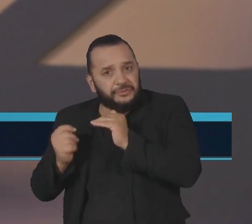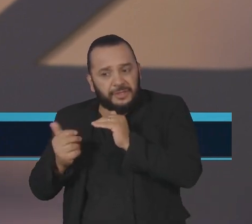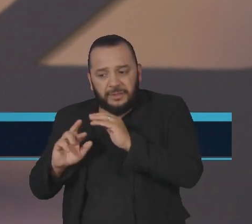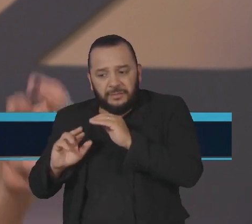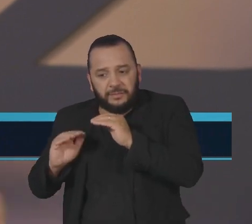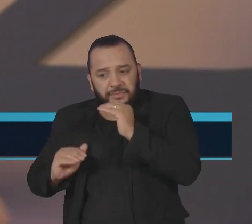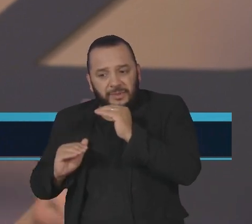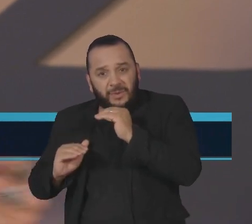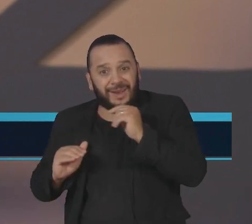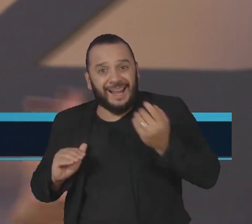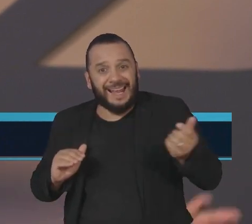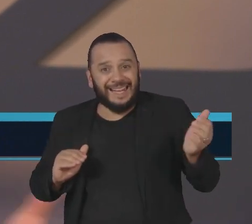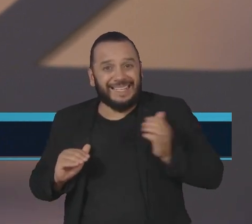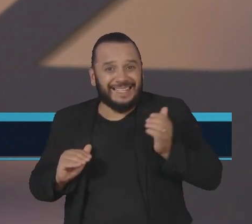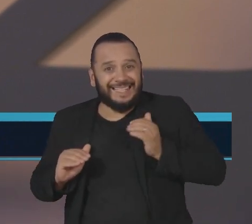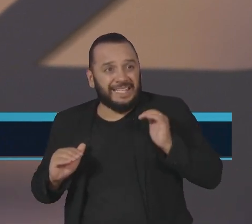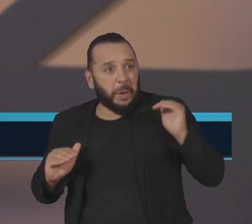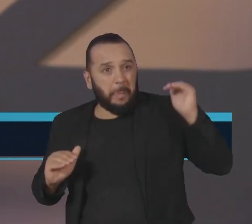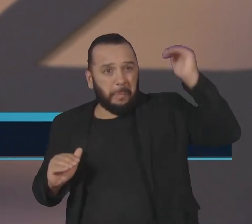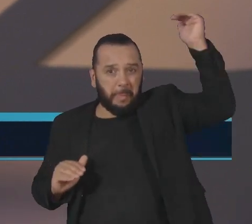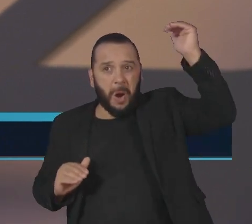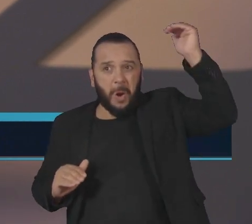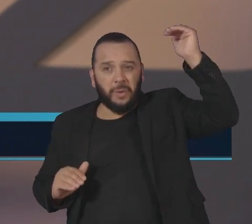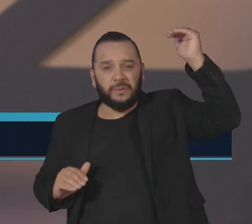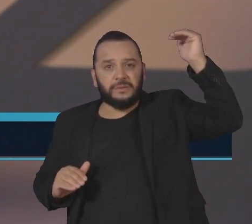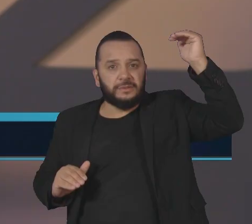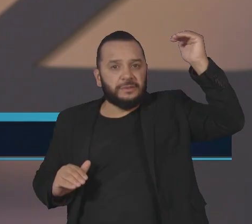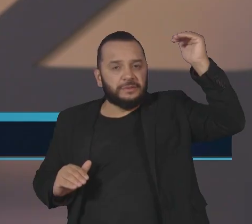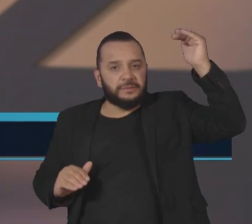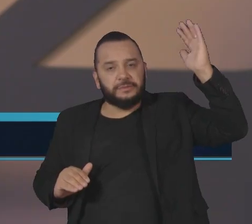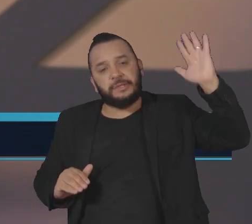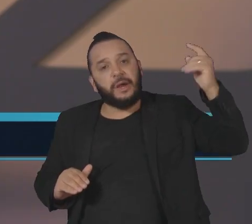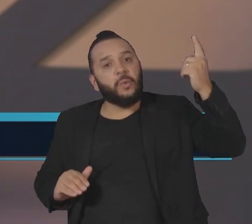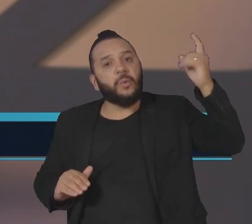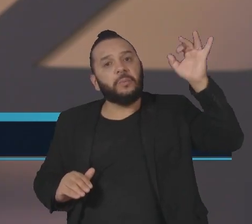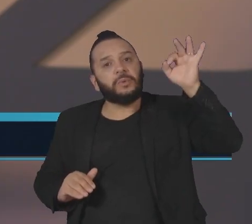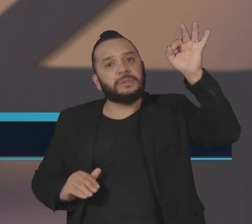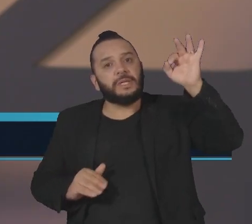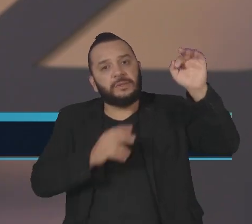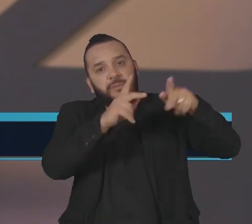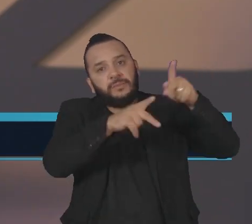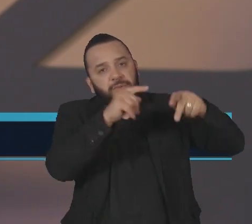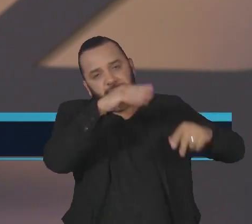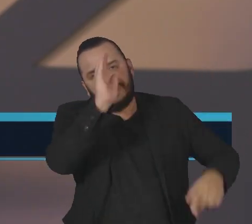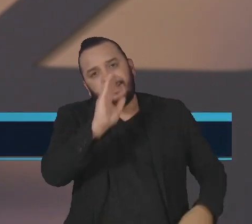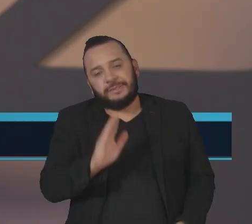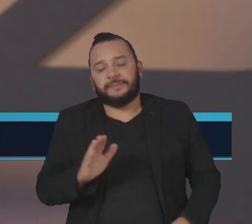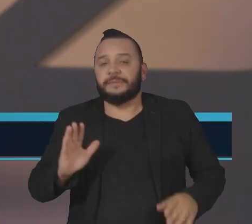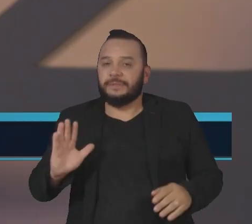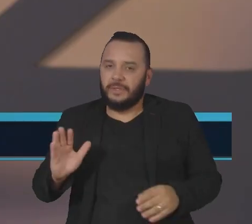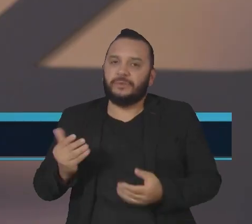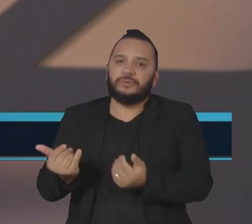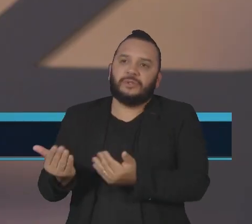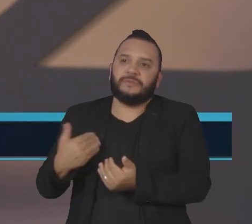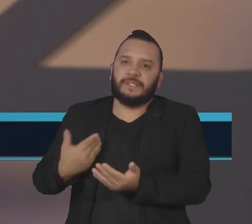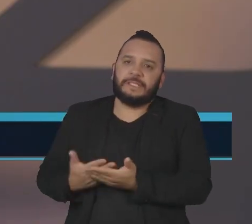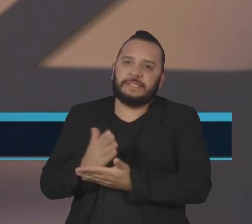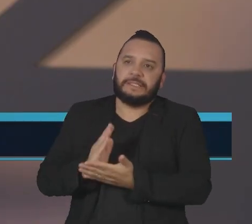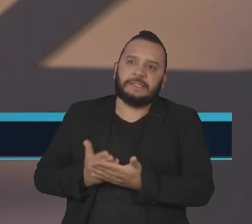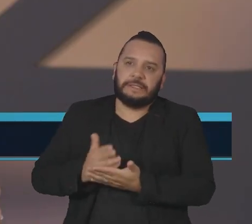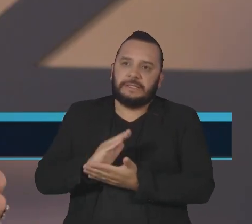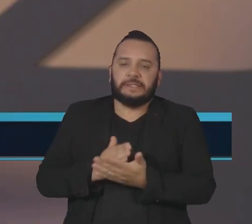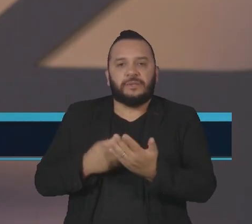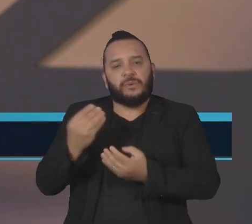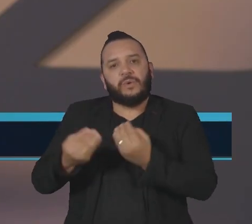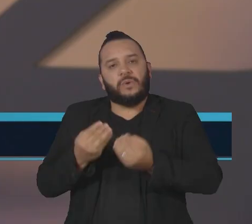brasileira. Então, o grau de frustração na formação dessa juventude é gigantesco. Assim, como é que a gente encara essa desigualdade, cria um processo educacional que não é